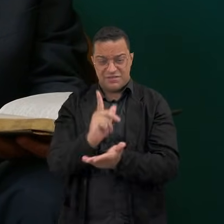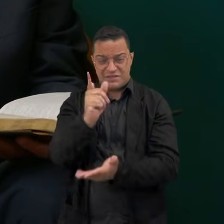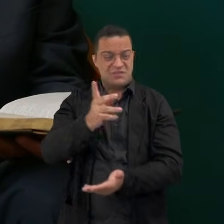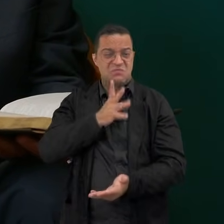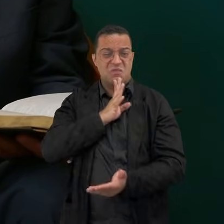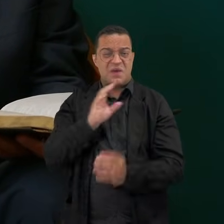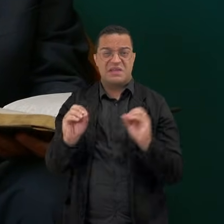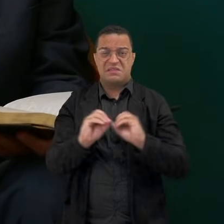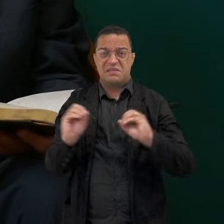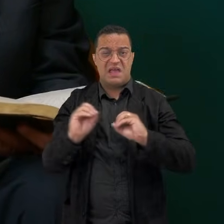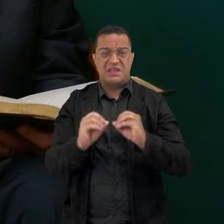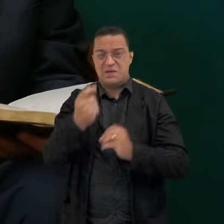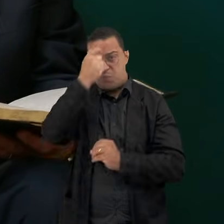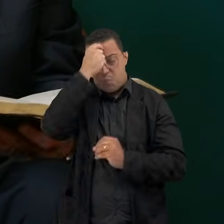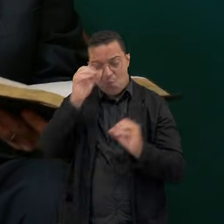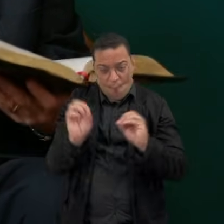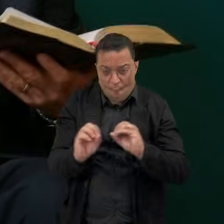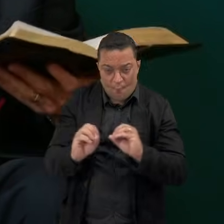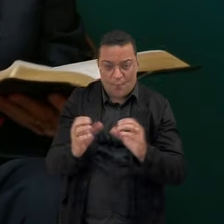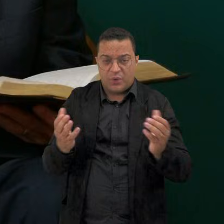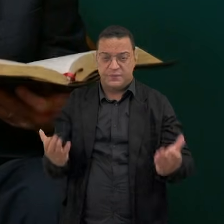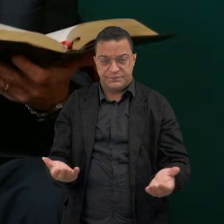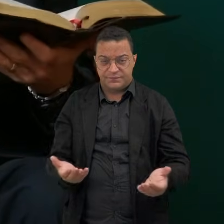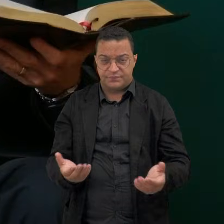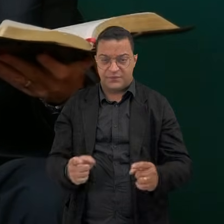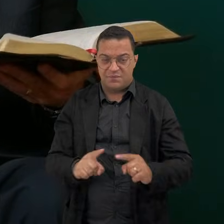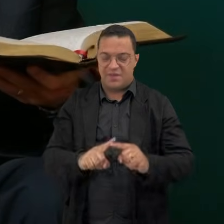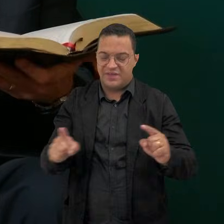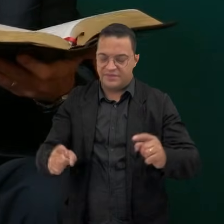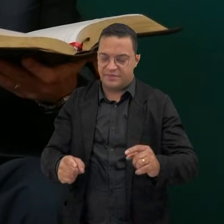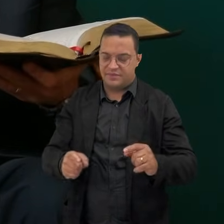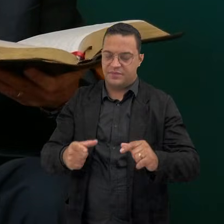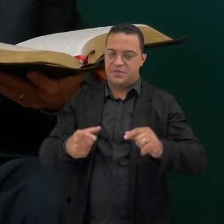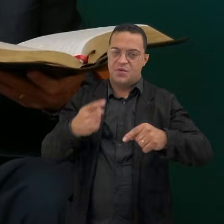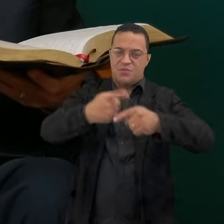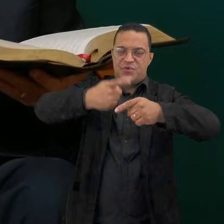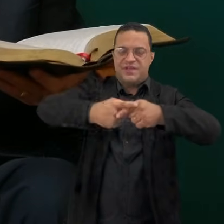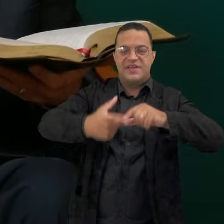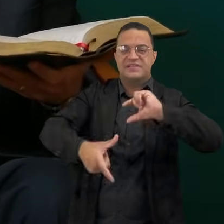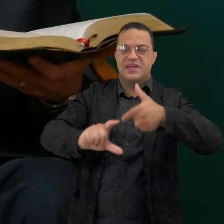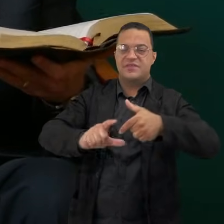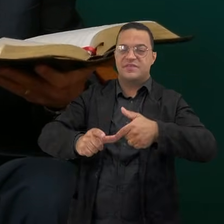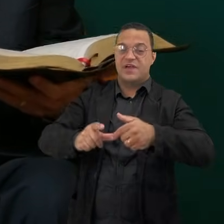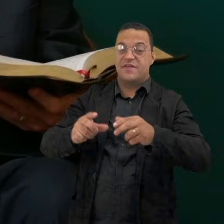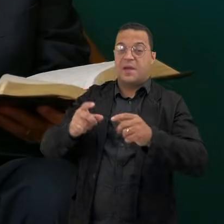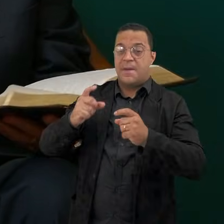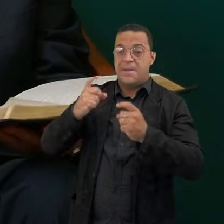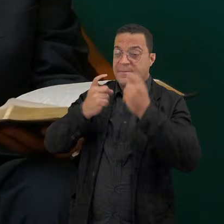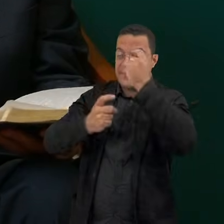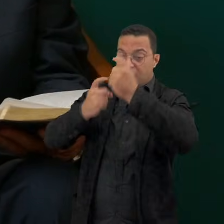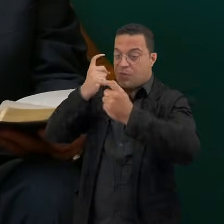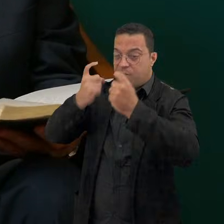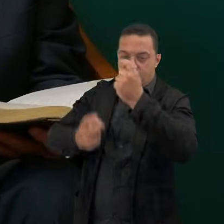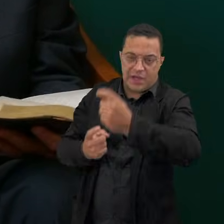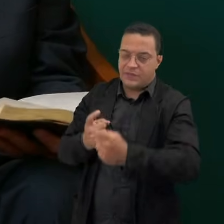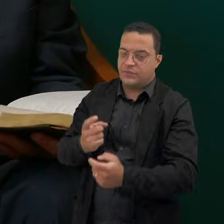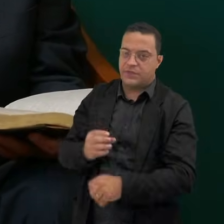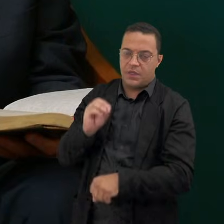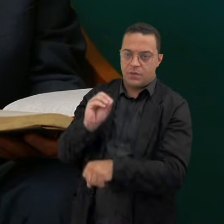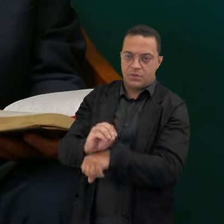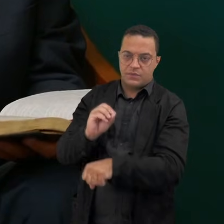mesmo da palavra, e envolvidos mais com política e coisas materiais, benefícios